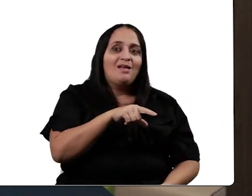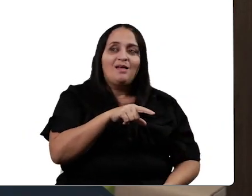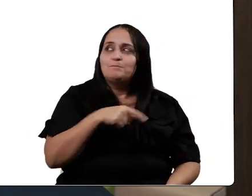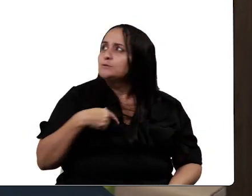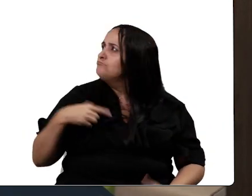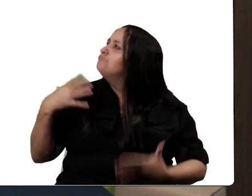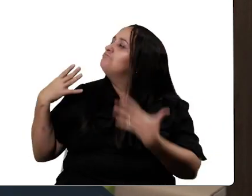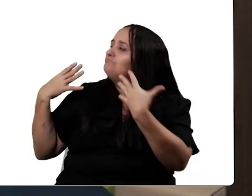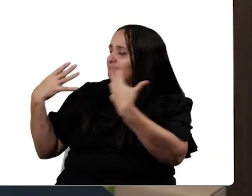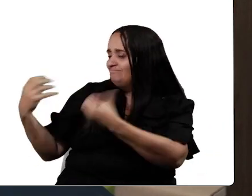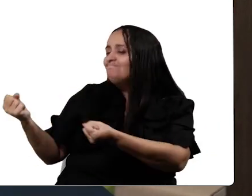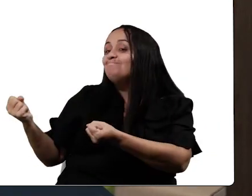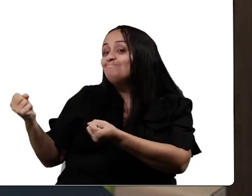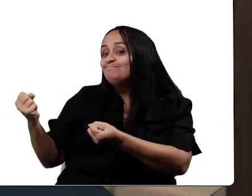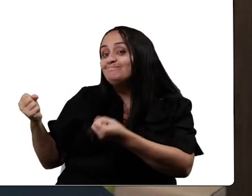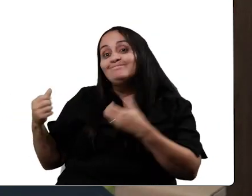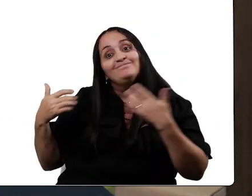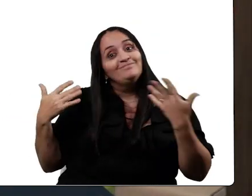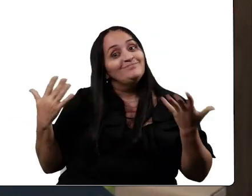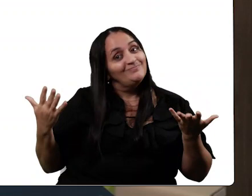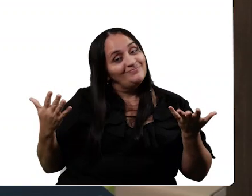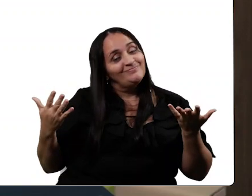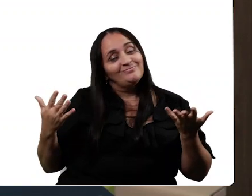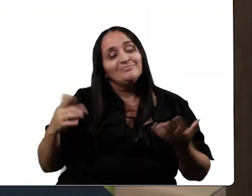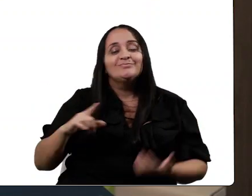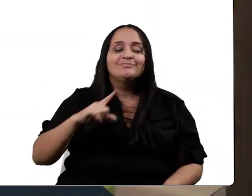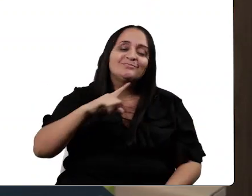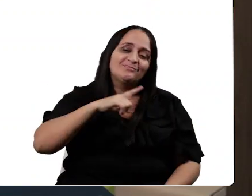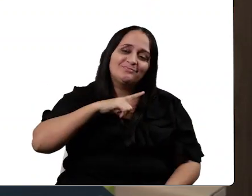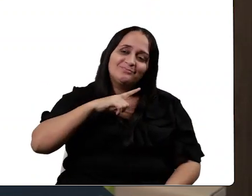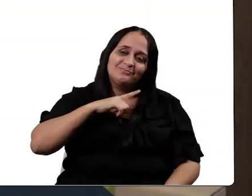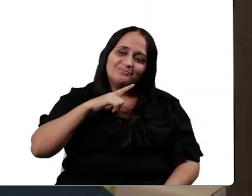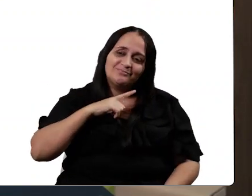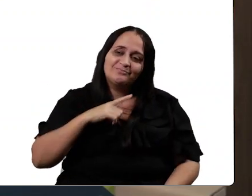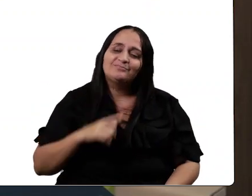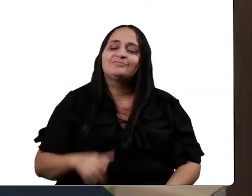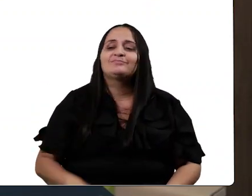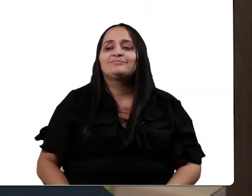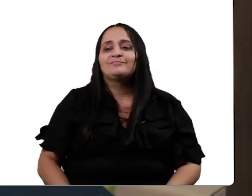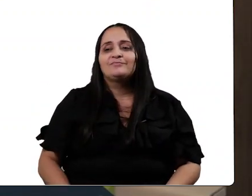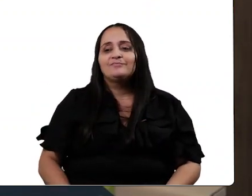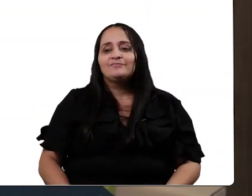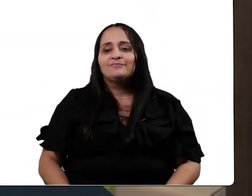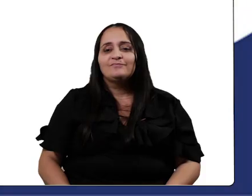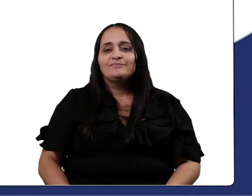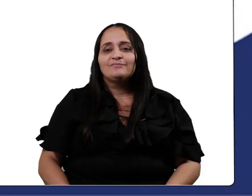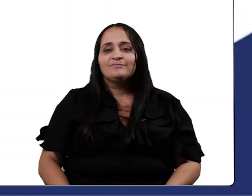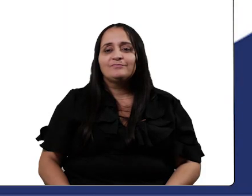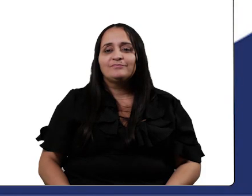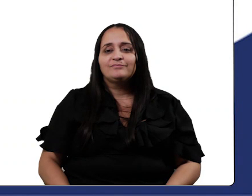aquele produto, tá? Ou pelo menos divulgar a marca, tá?